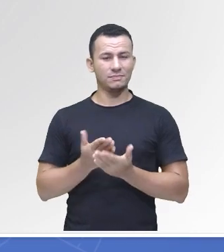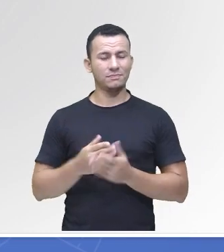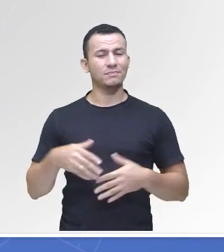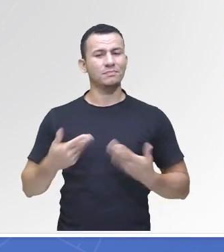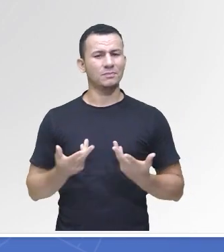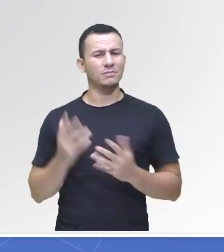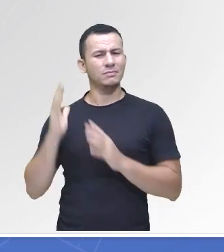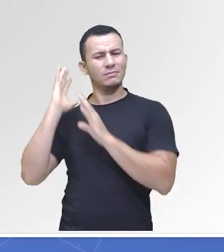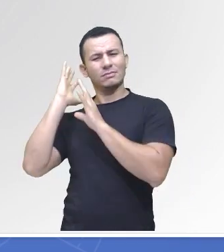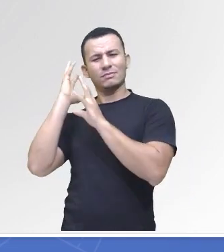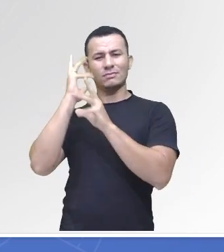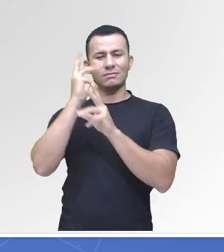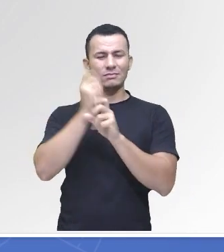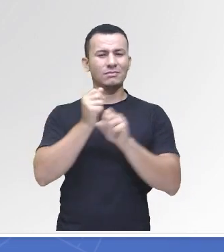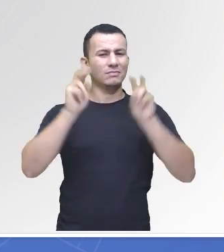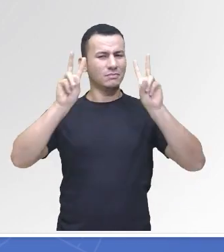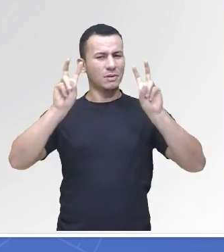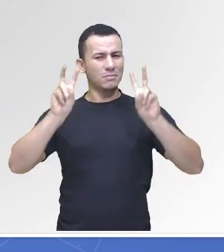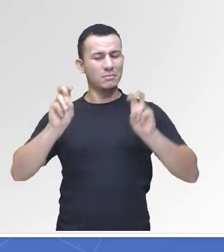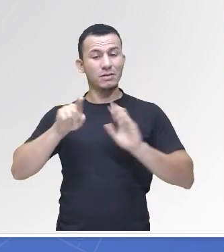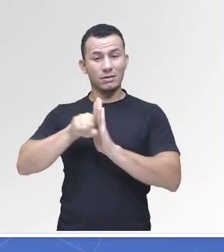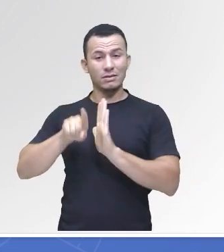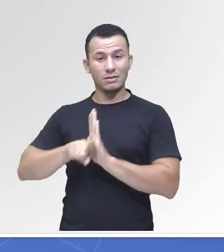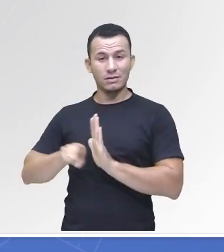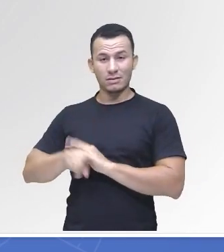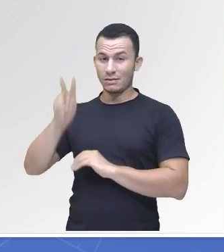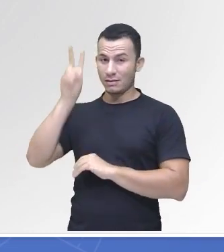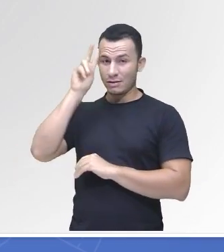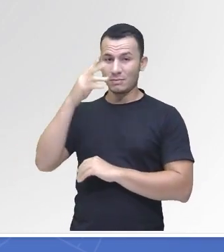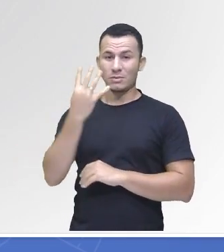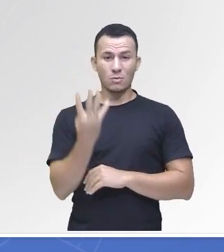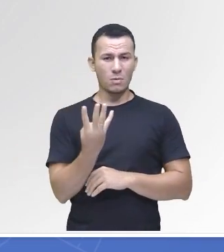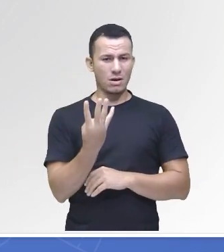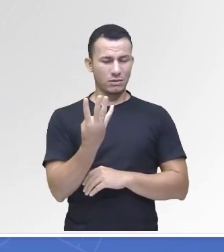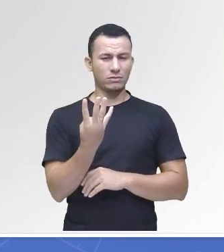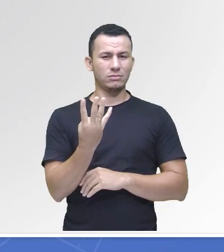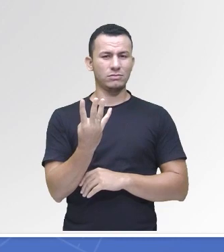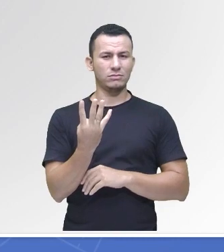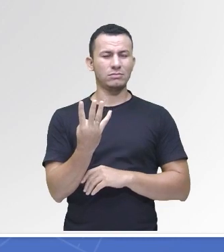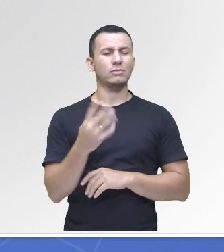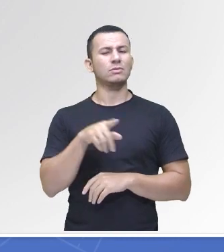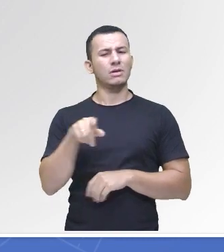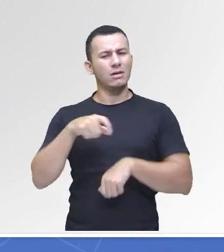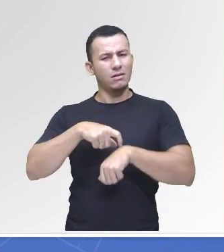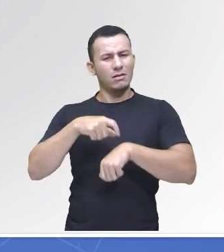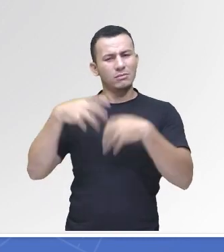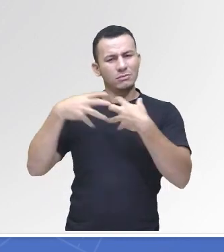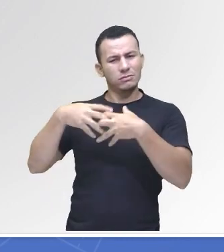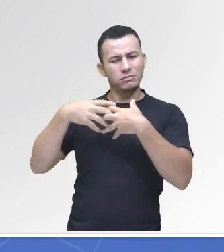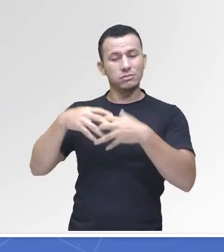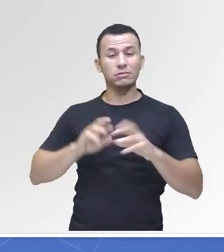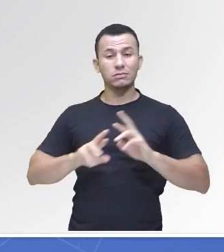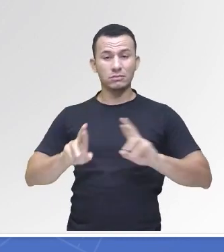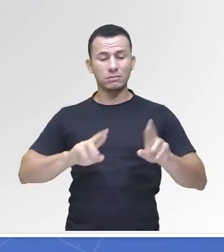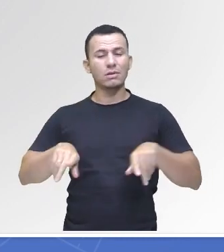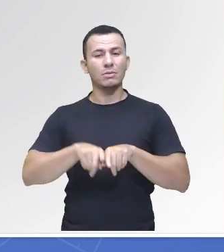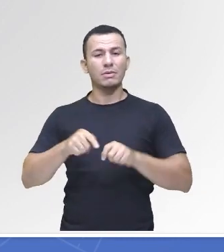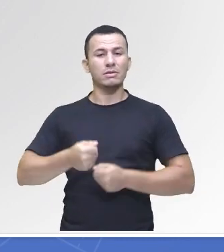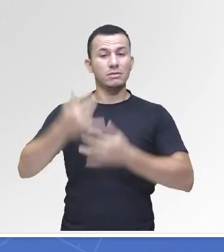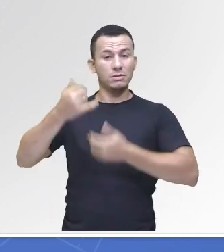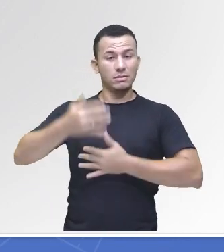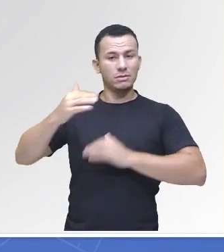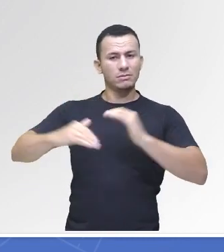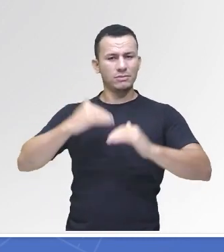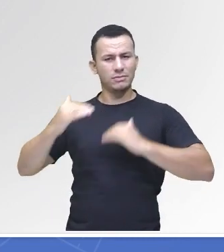vai relembrar nas nossas questões, lembrando que são quatro questões. Vocês têm um tempinho aí para resolver, tem o chat também